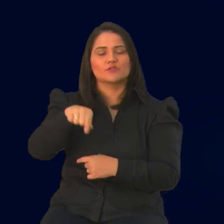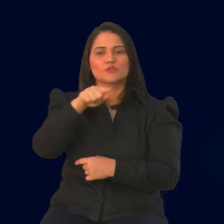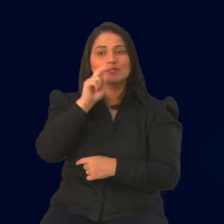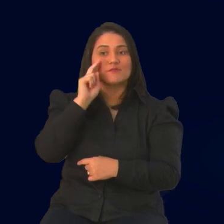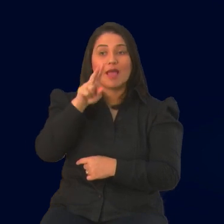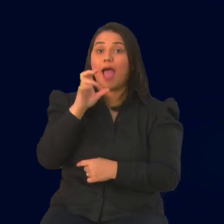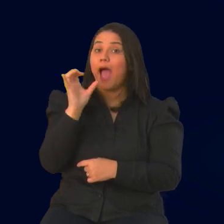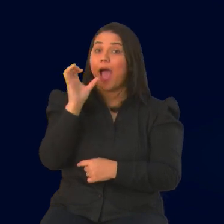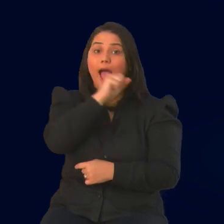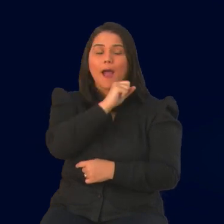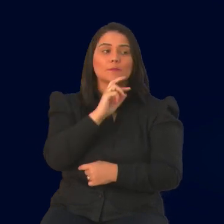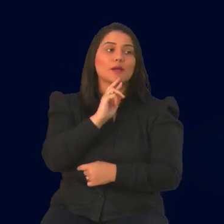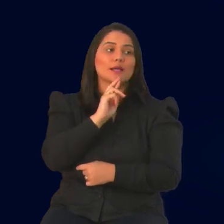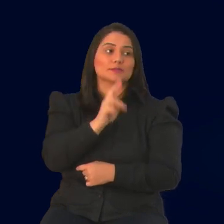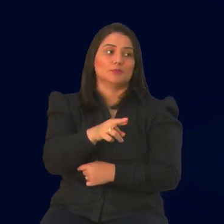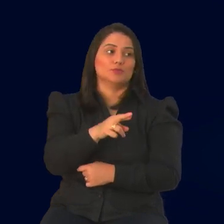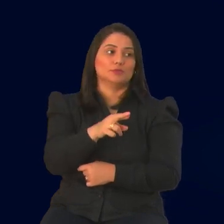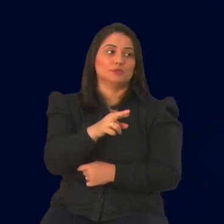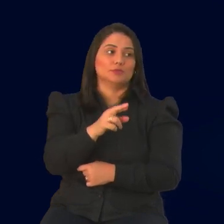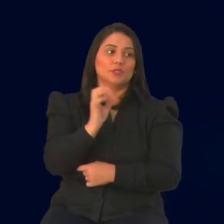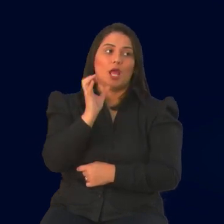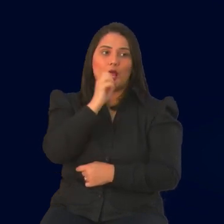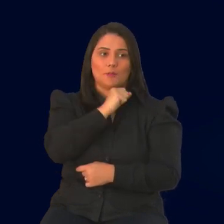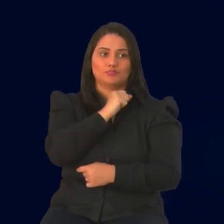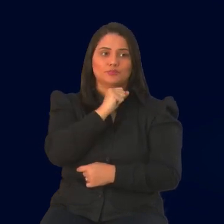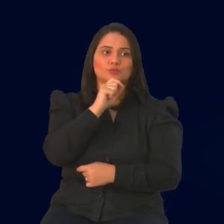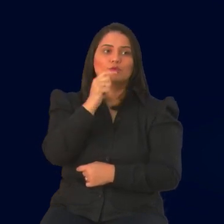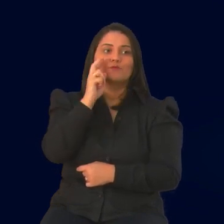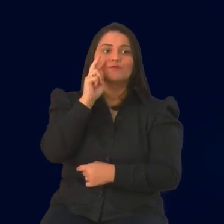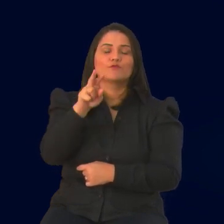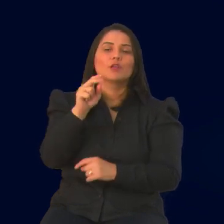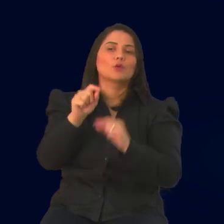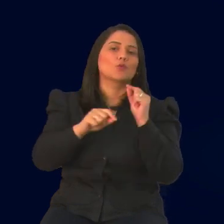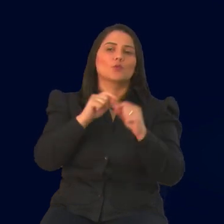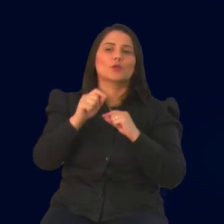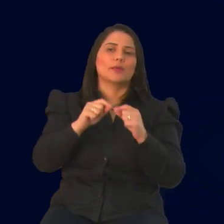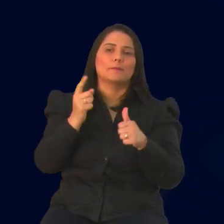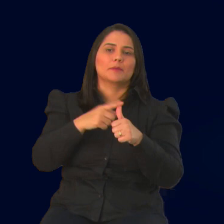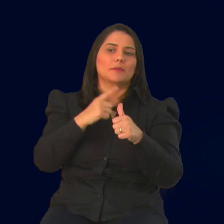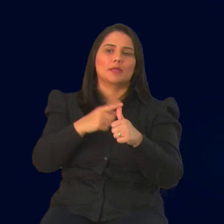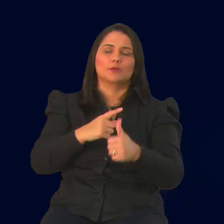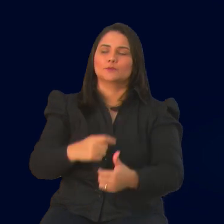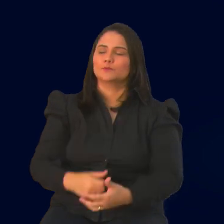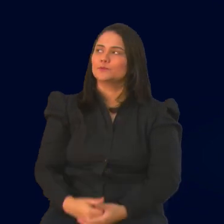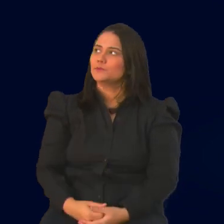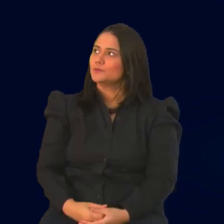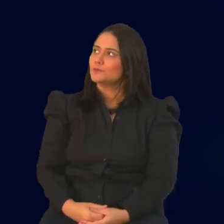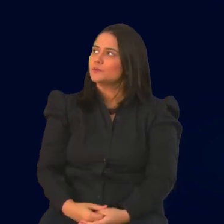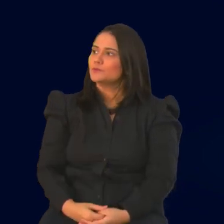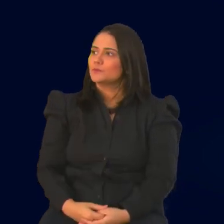de segundos, falem em voz alta o que o teu olho captou primeiro.